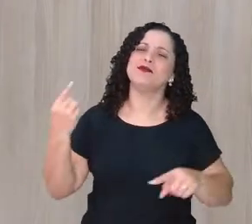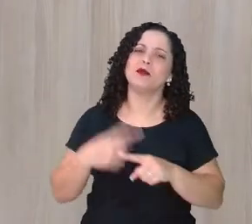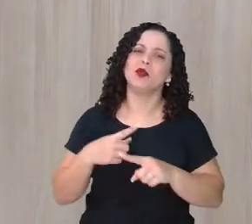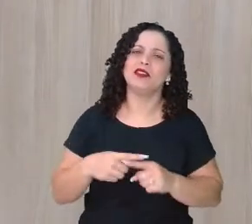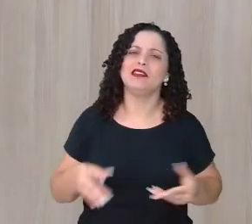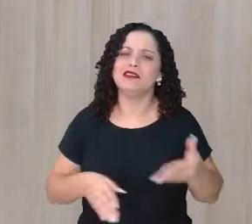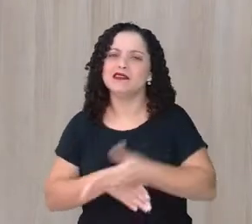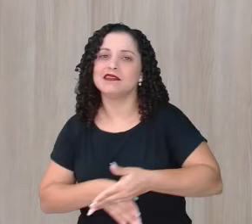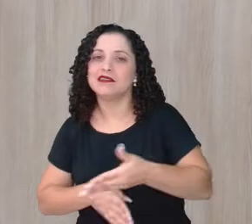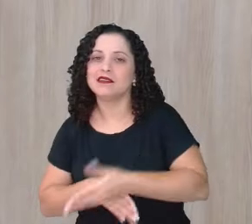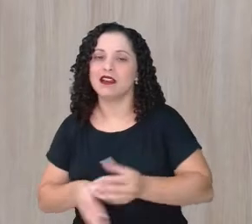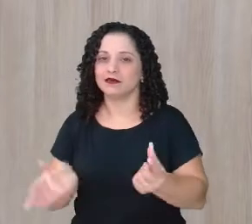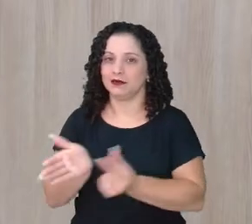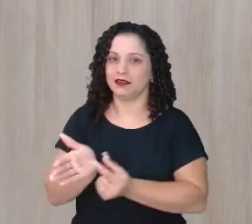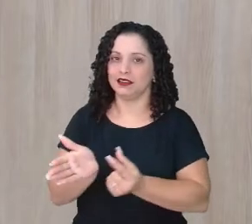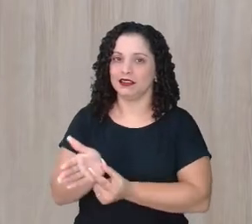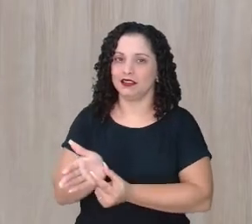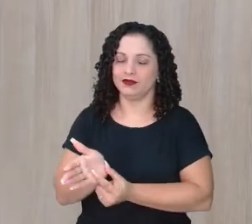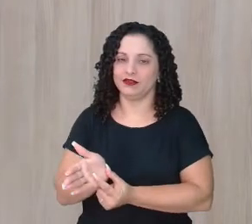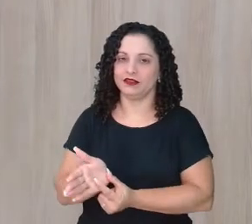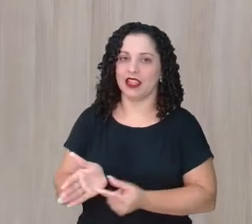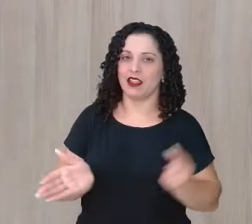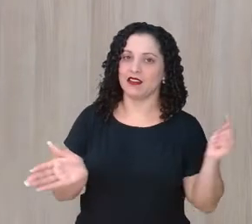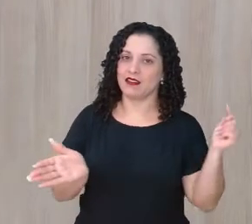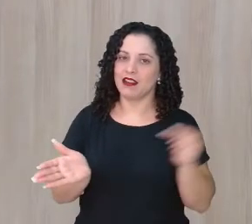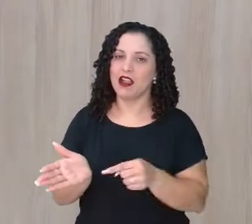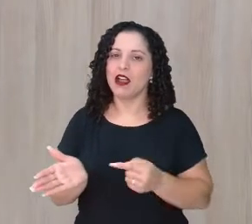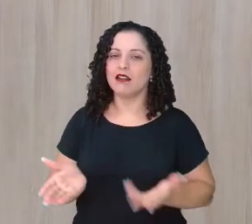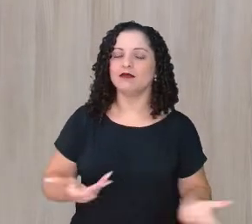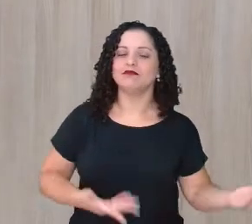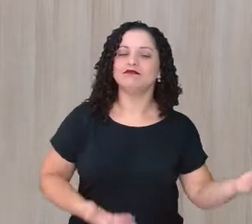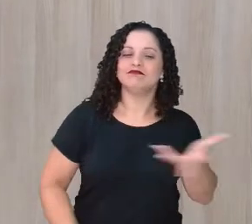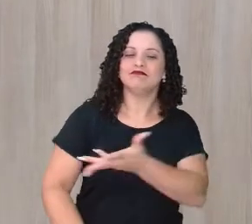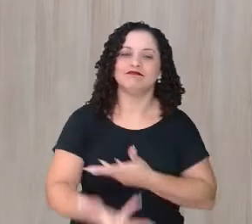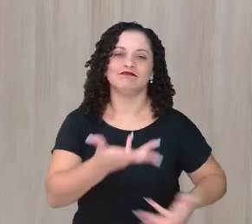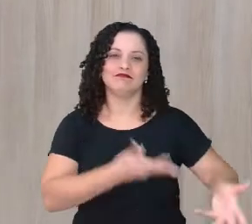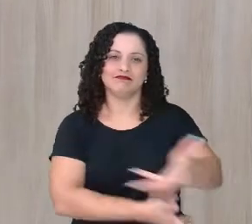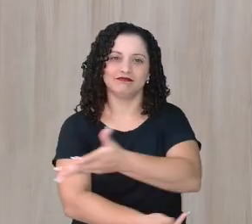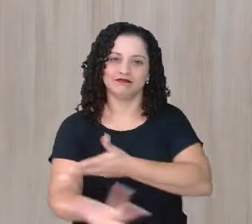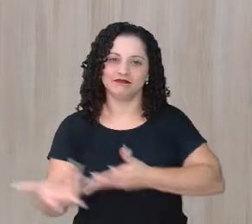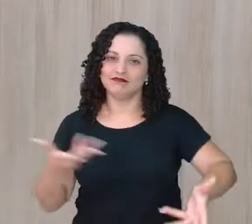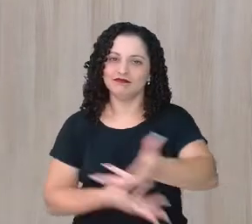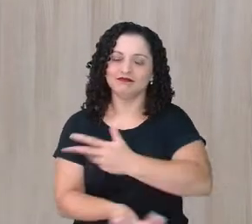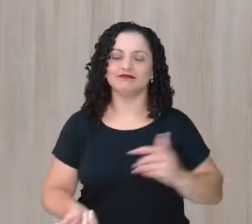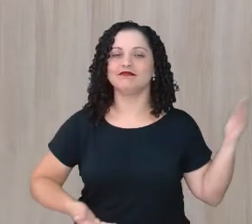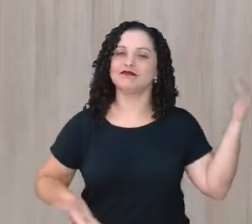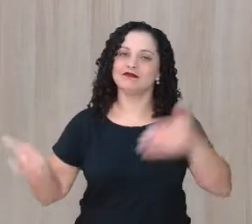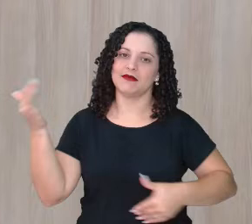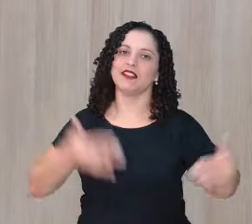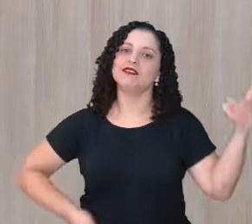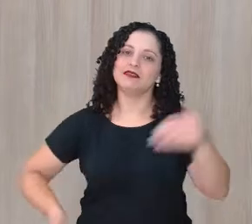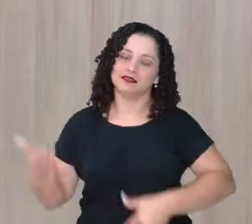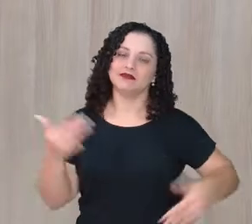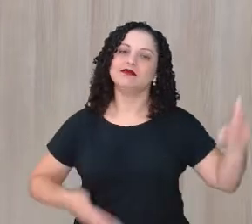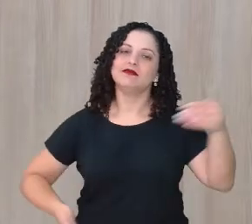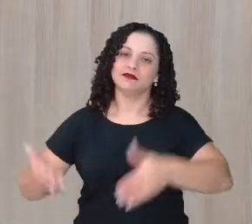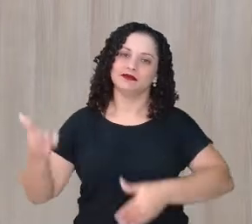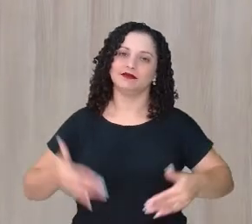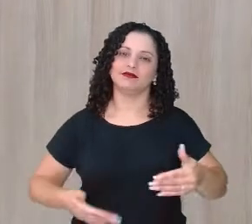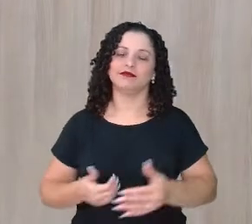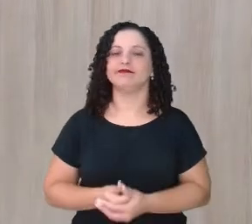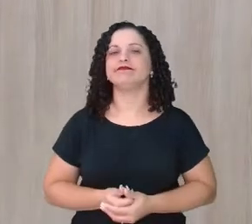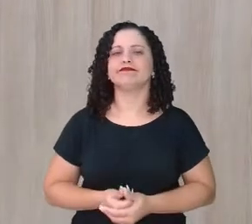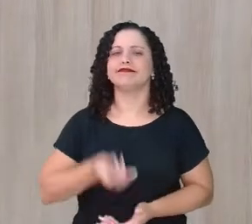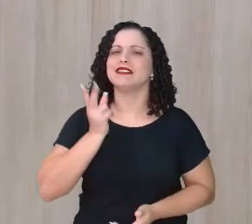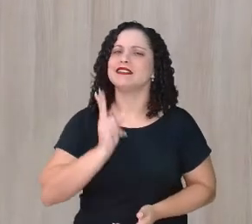no aplicativo? Para vocês, nesse momento, interagirem conosco, entrar também com a gente no ao vivo. Imagina, a gente está